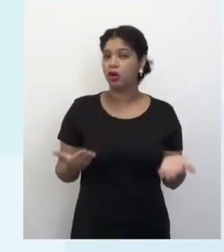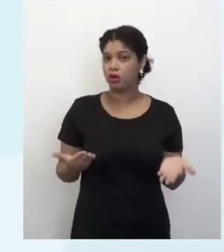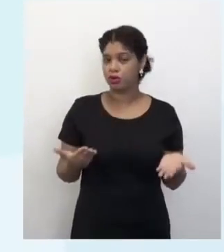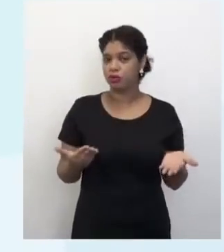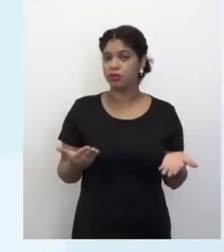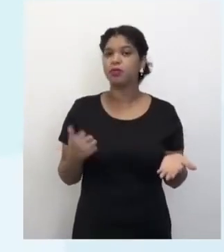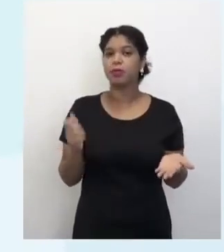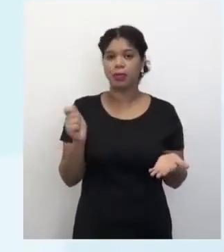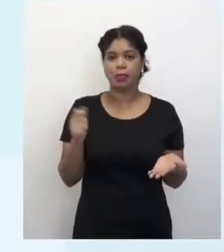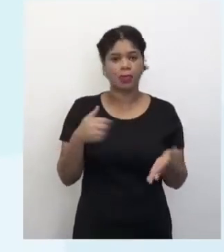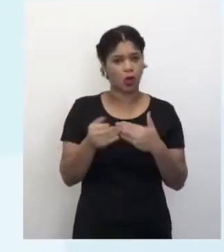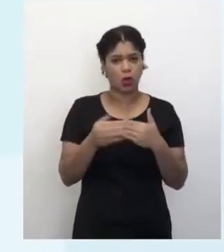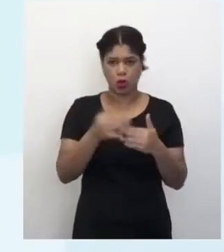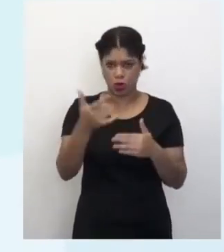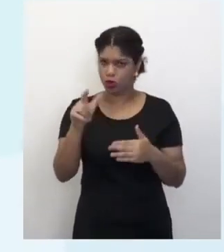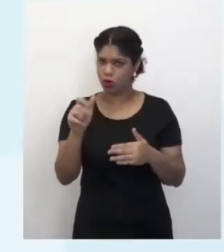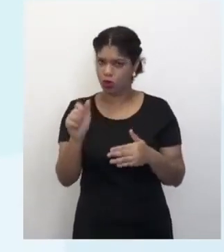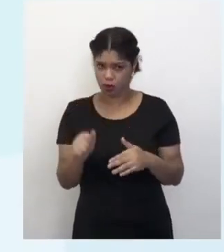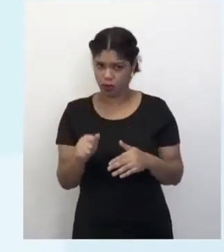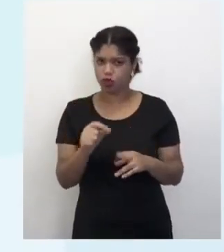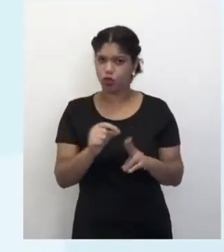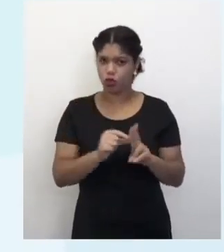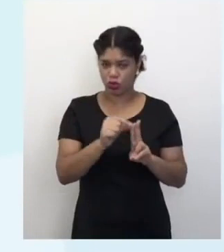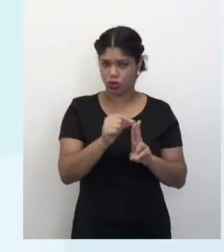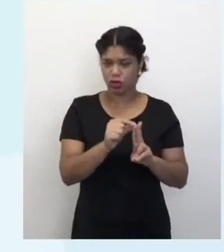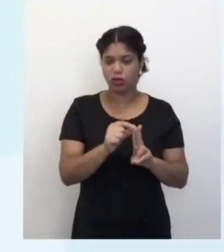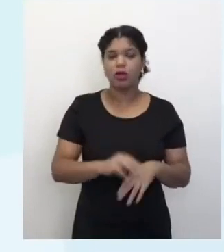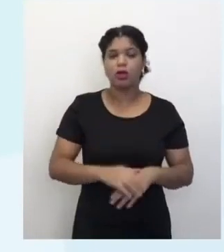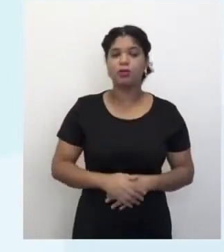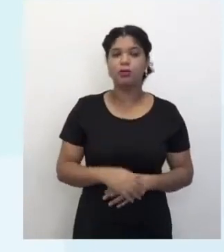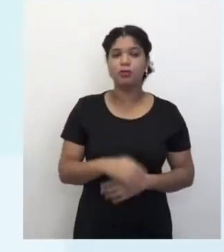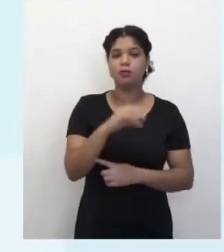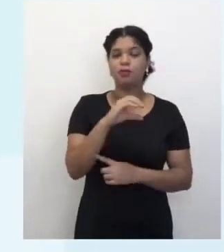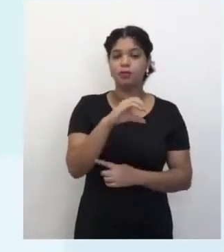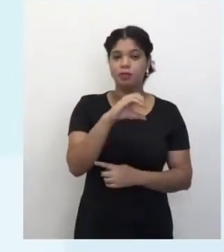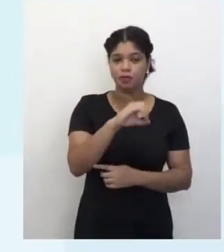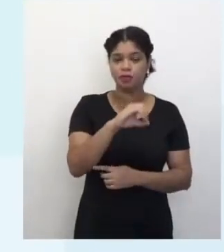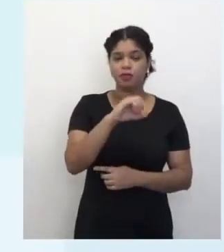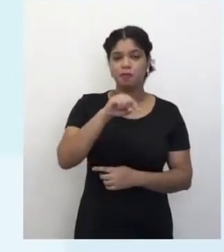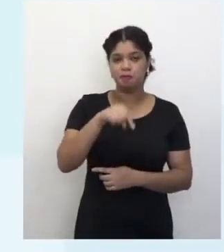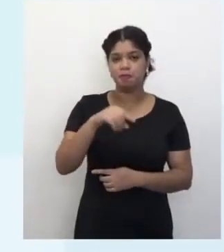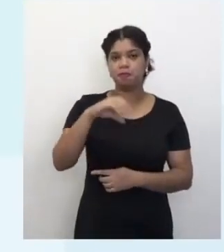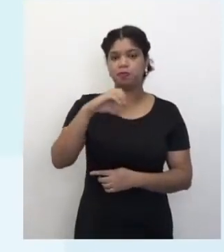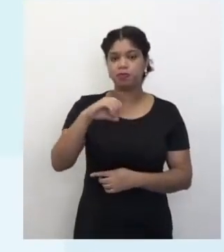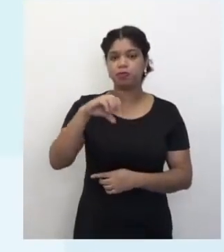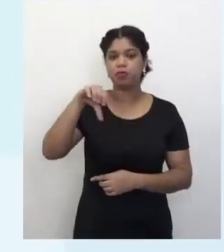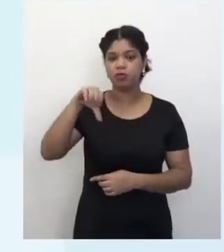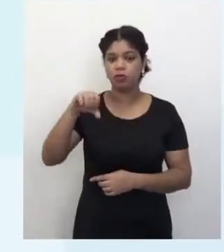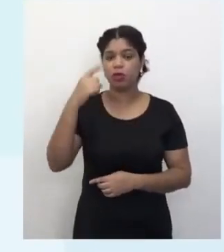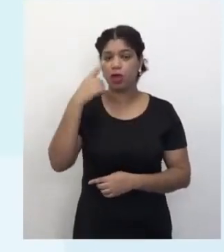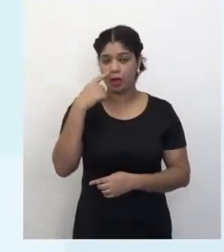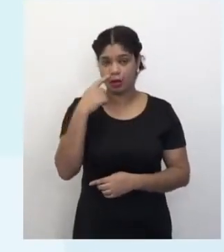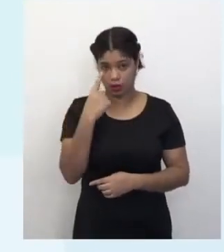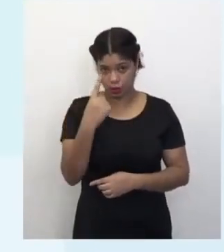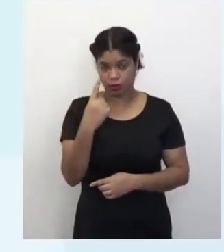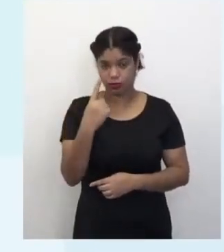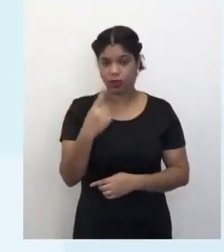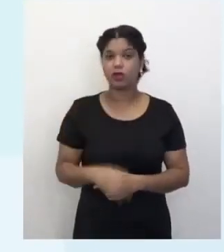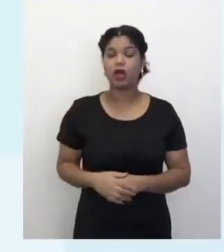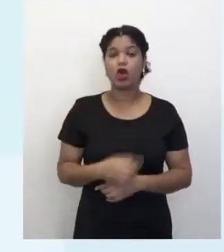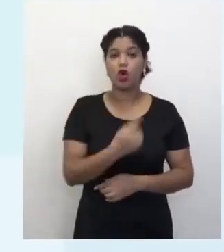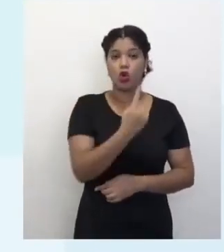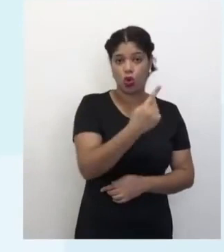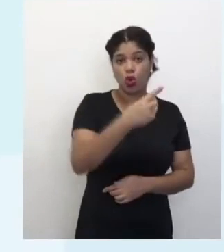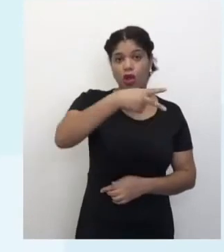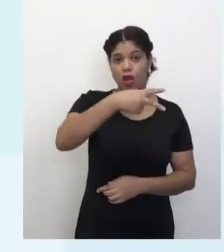certo? Então, a gente lê assim, ó, 9 centésimos. Então, verifica aqui, por favor, olha aí, ó, 1 é a mesma coisa